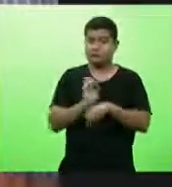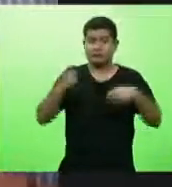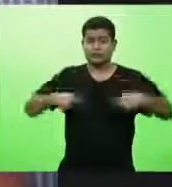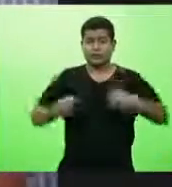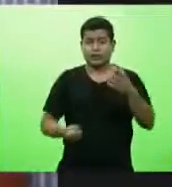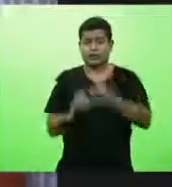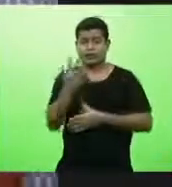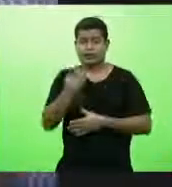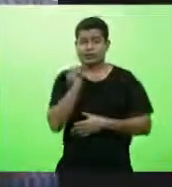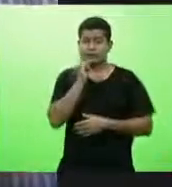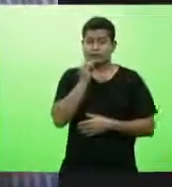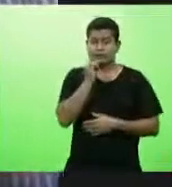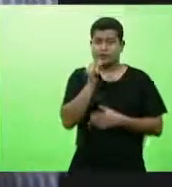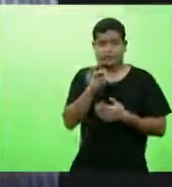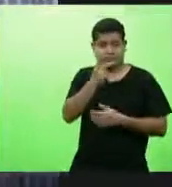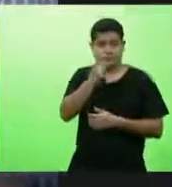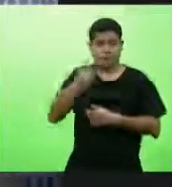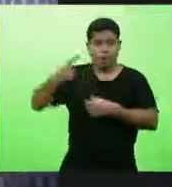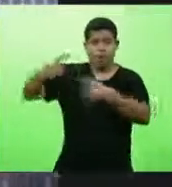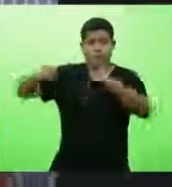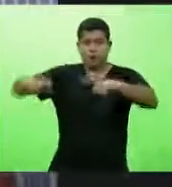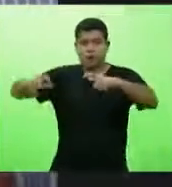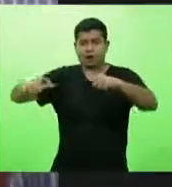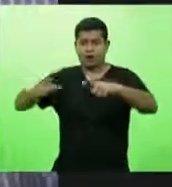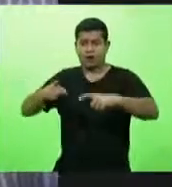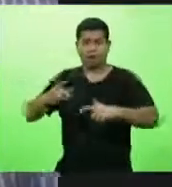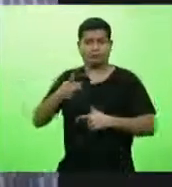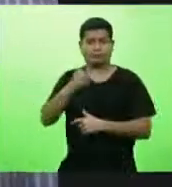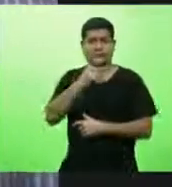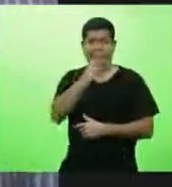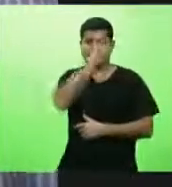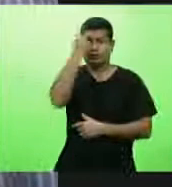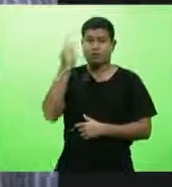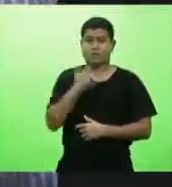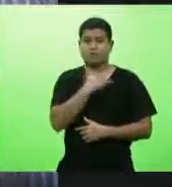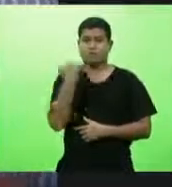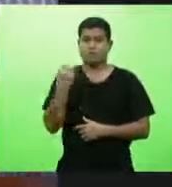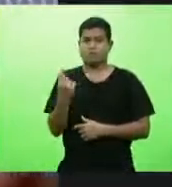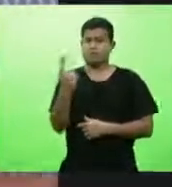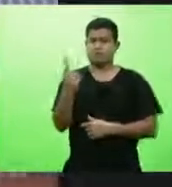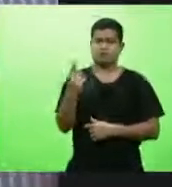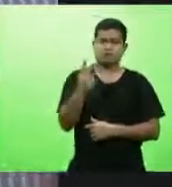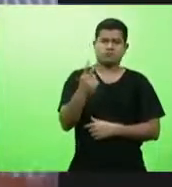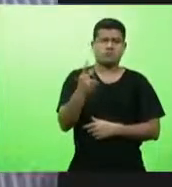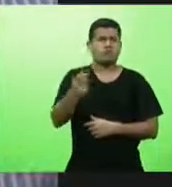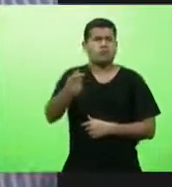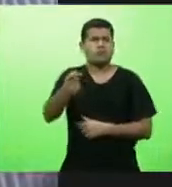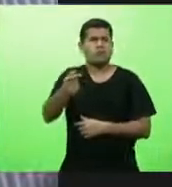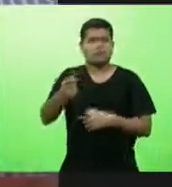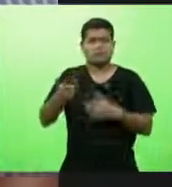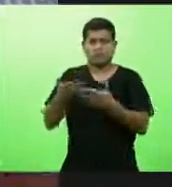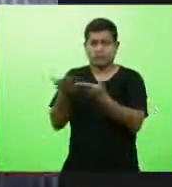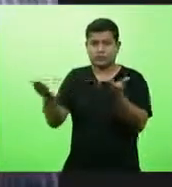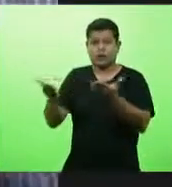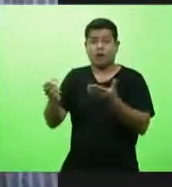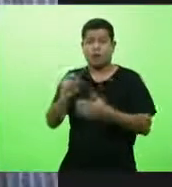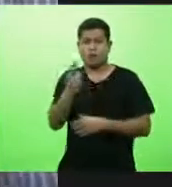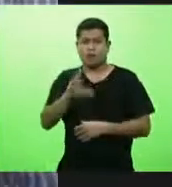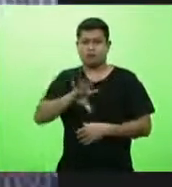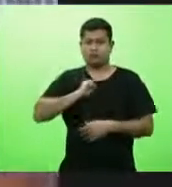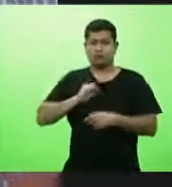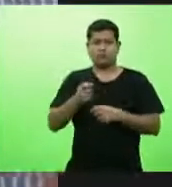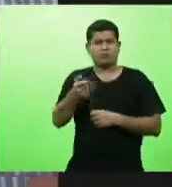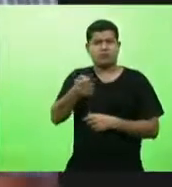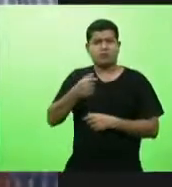tiveram a perda de uma pessoa que não tem gente contaminada, você dá um tratamento. Municípios que